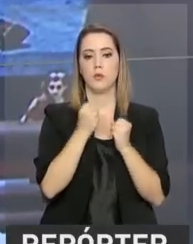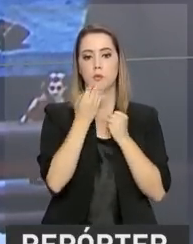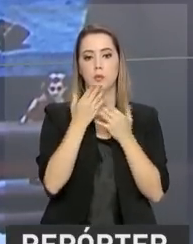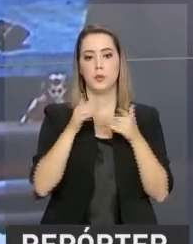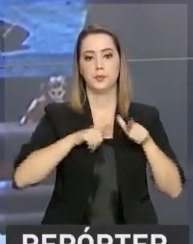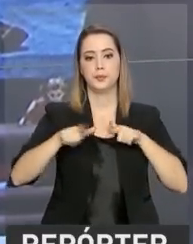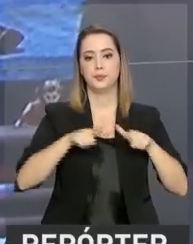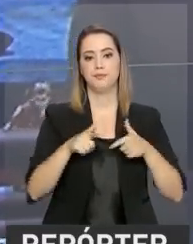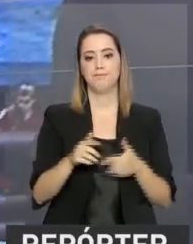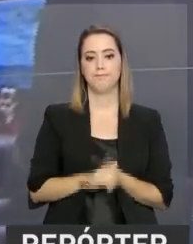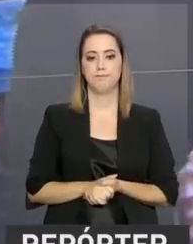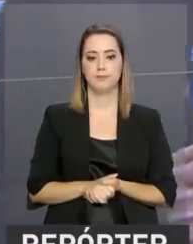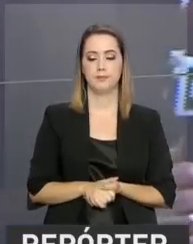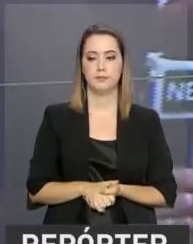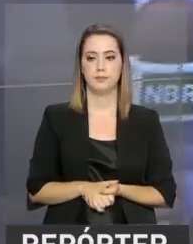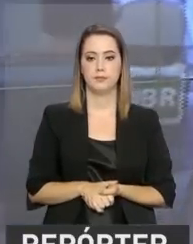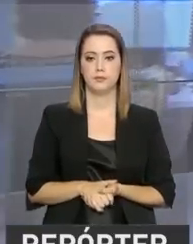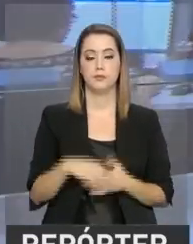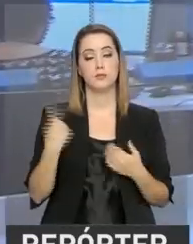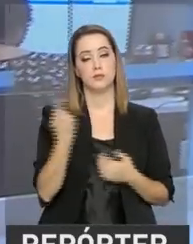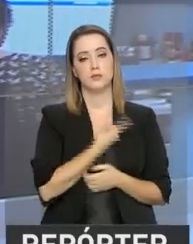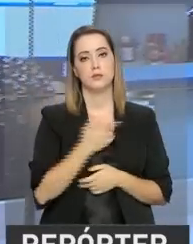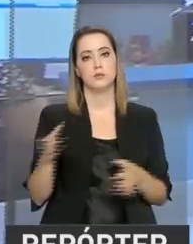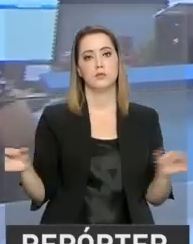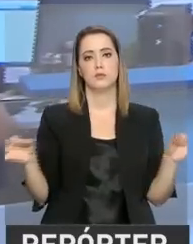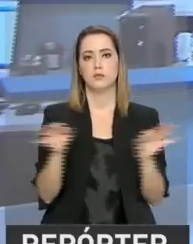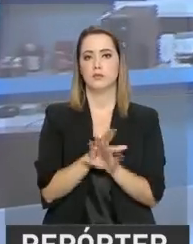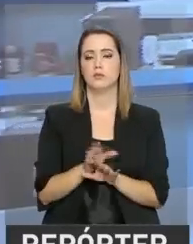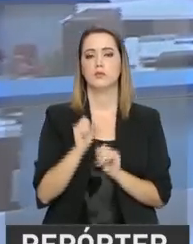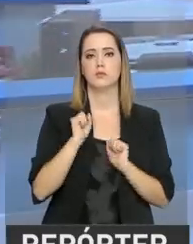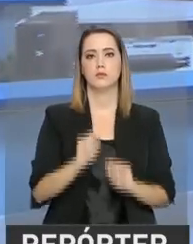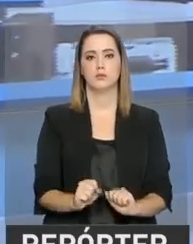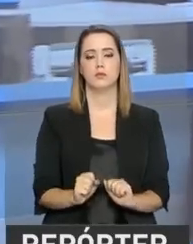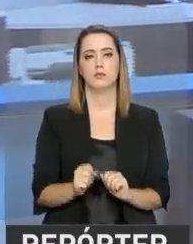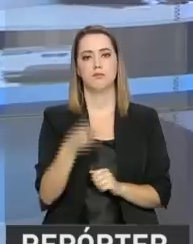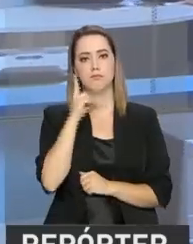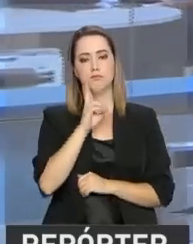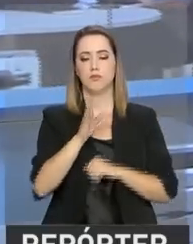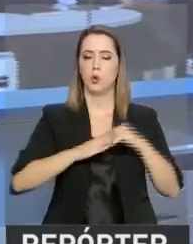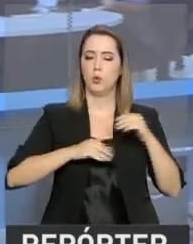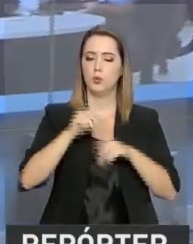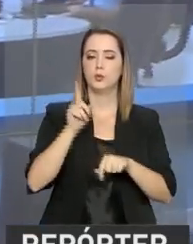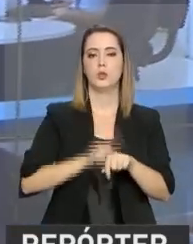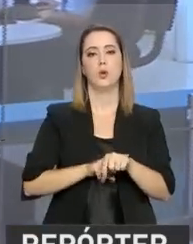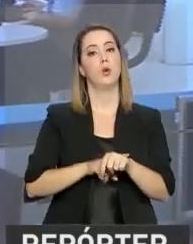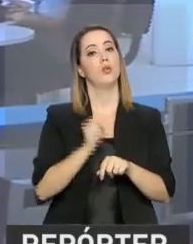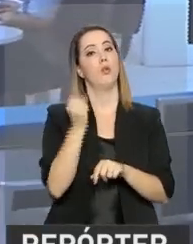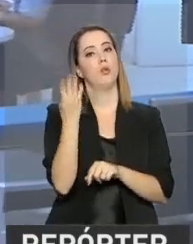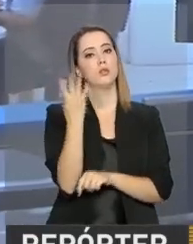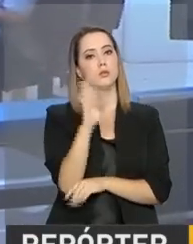Bom trabalho para você. E esta edição do Repórter NBR termina aqui. Nos vemos a qualquer momento, ou às